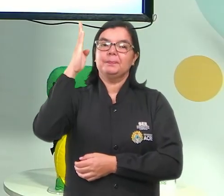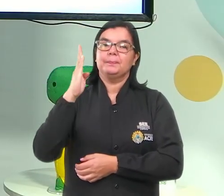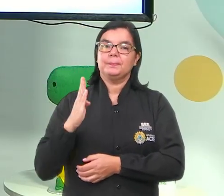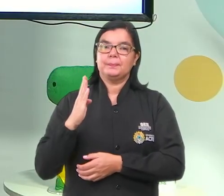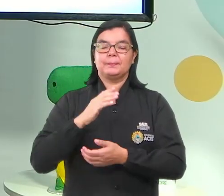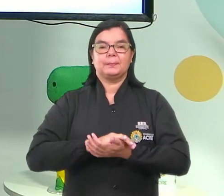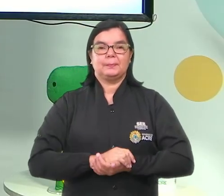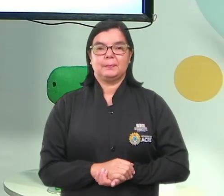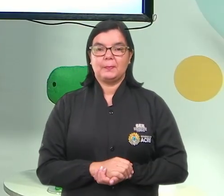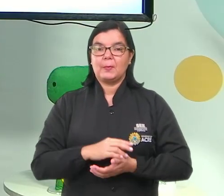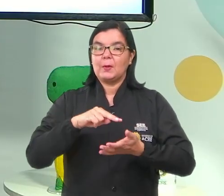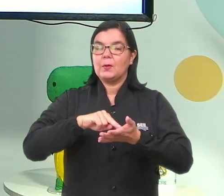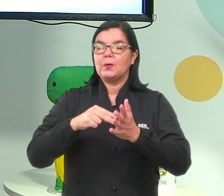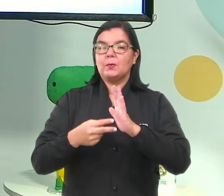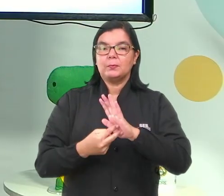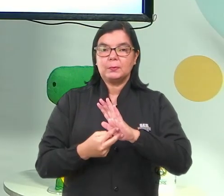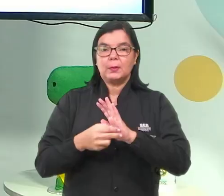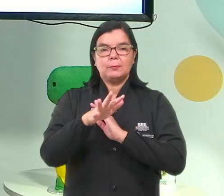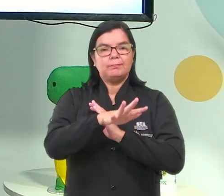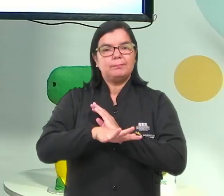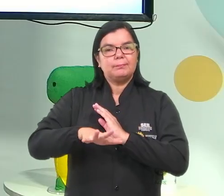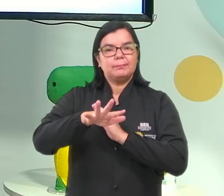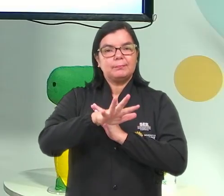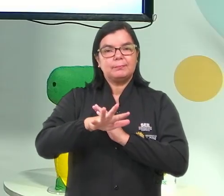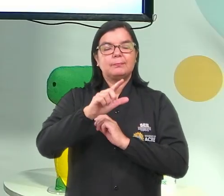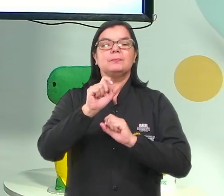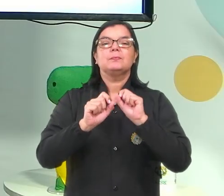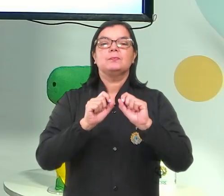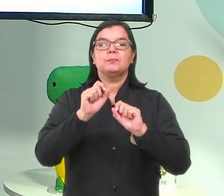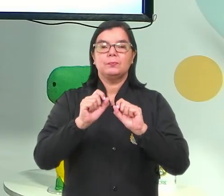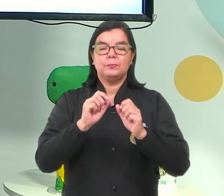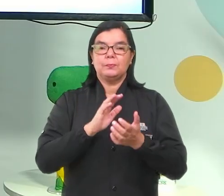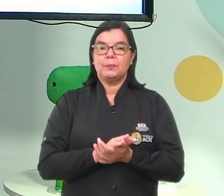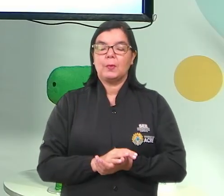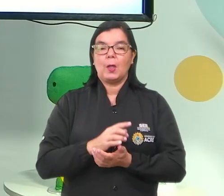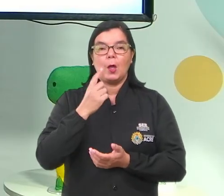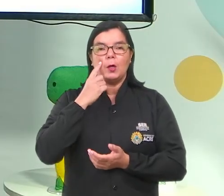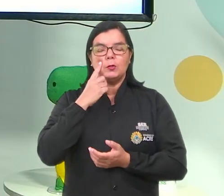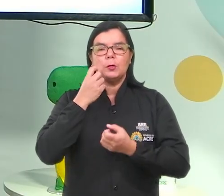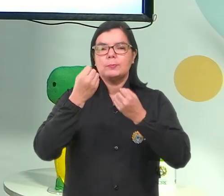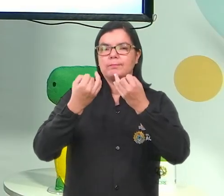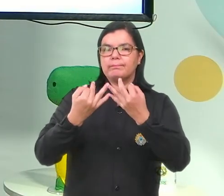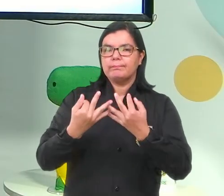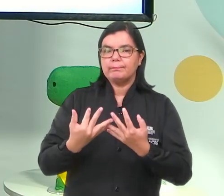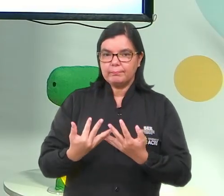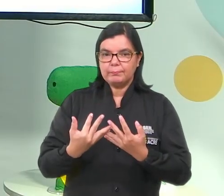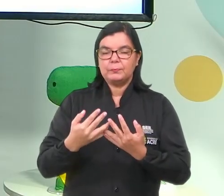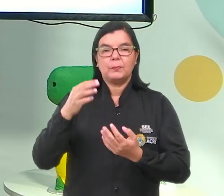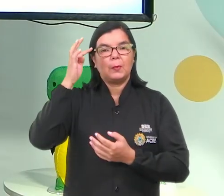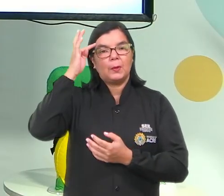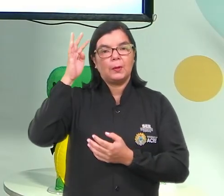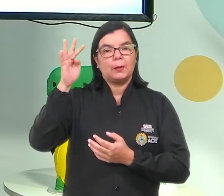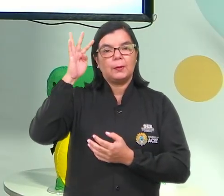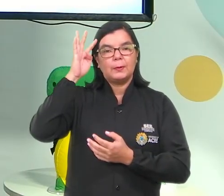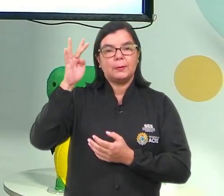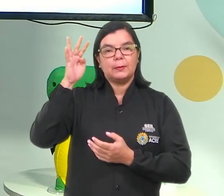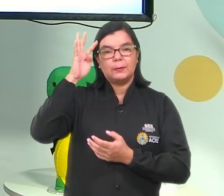brasileira. Ou seja, geralmente nós trabalhamos as concepções, as